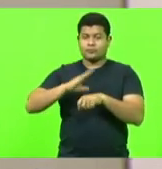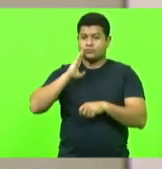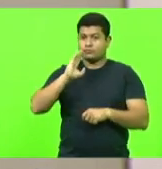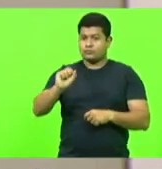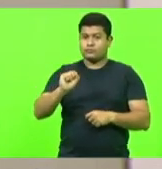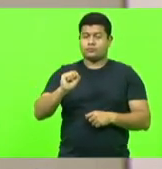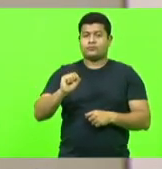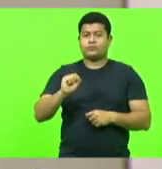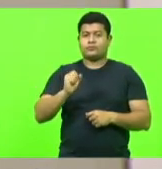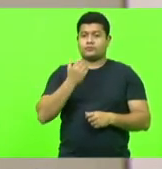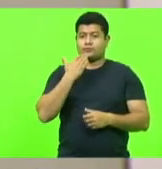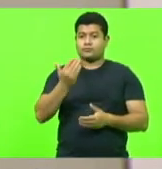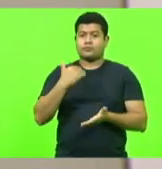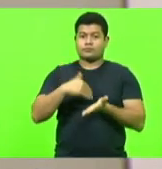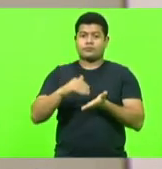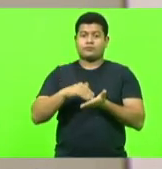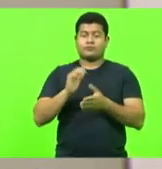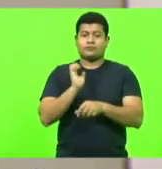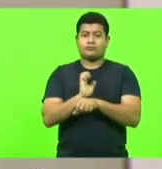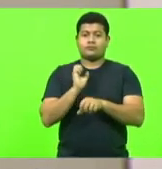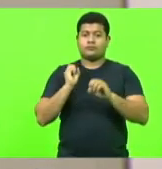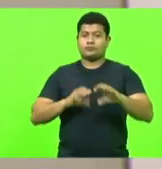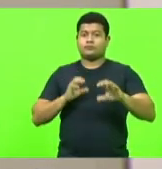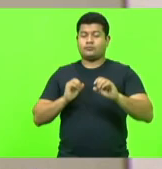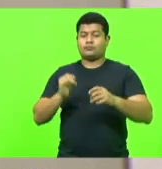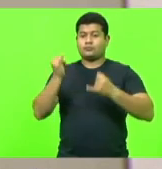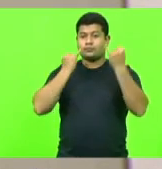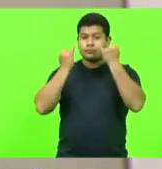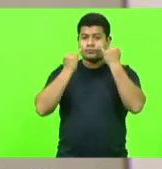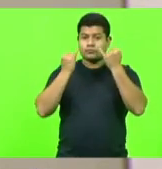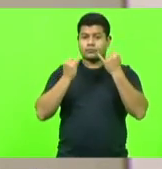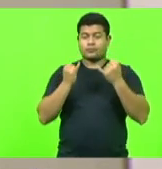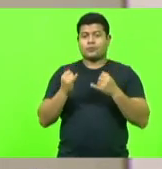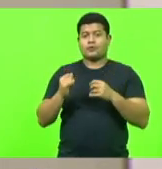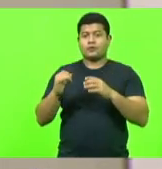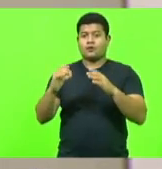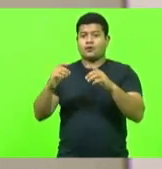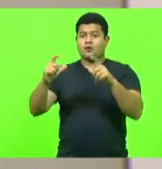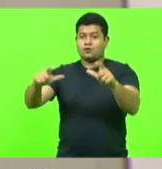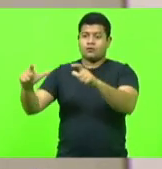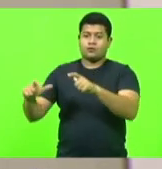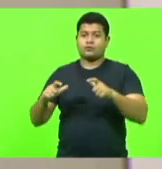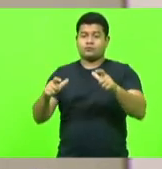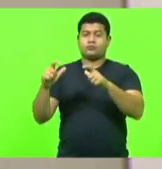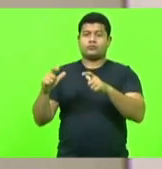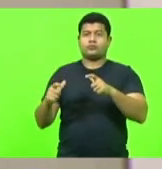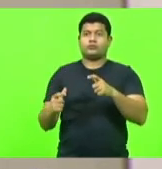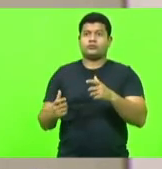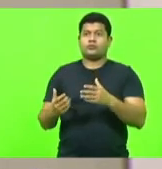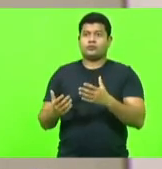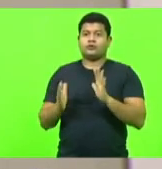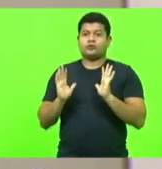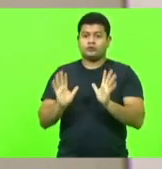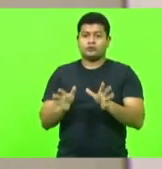Souza, solicitando ao secretário de Estado da Educação informações acerca das unidades de ensino que estabeleceram seu